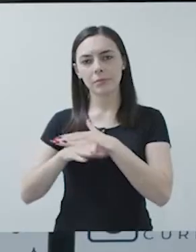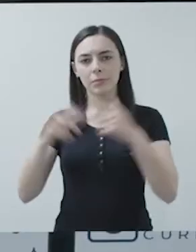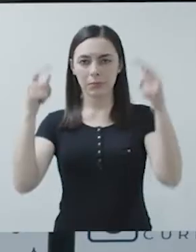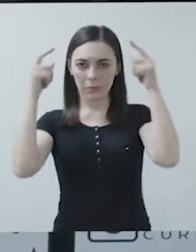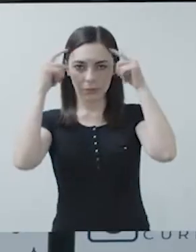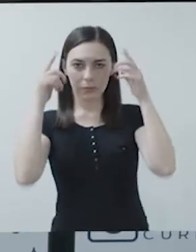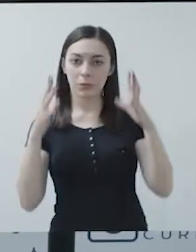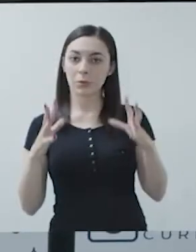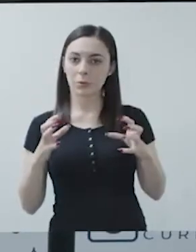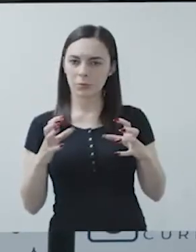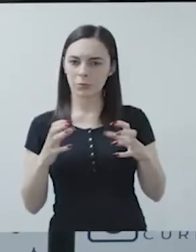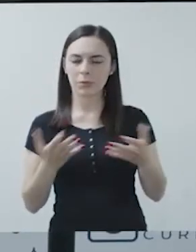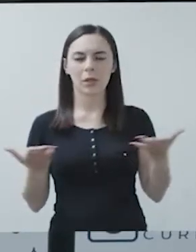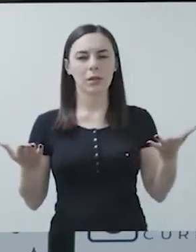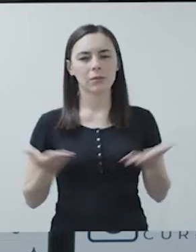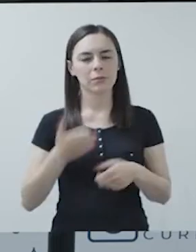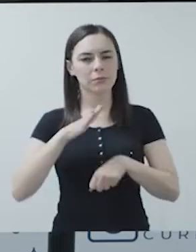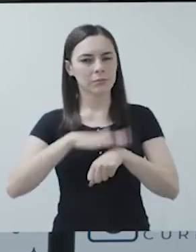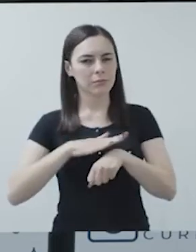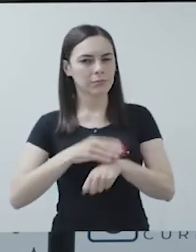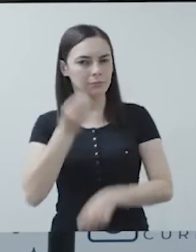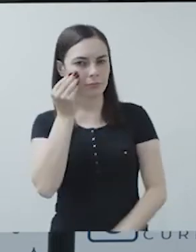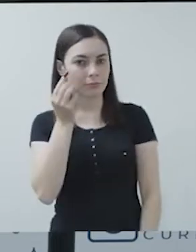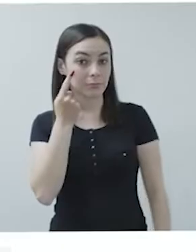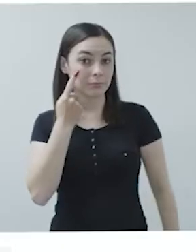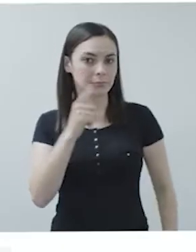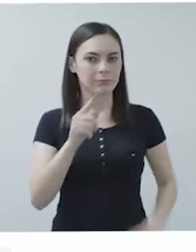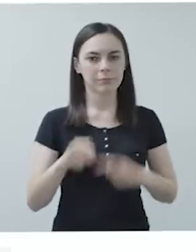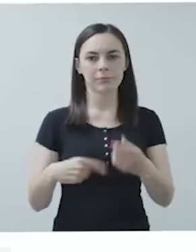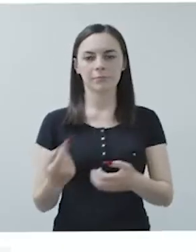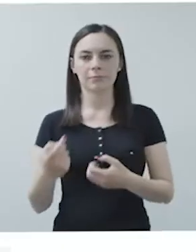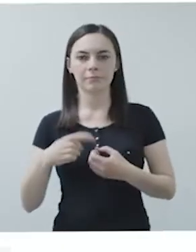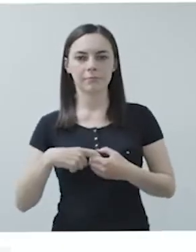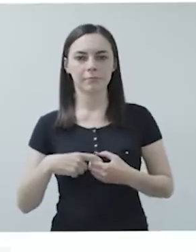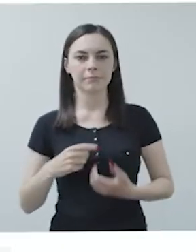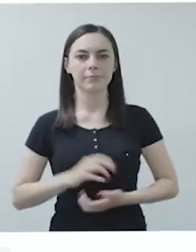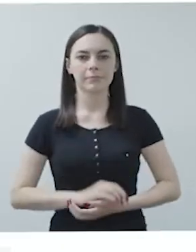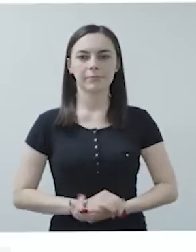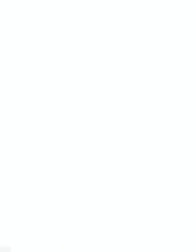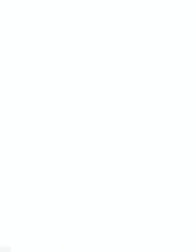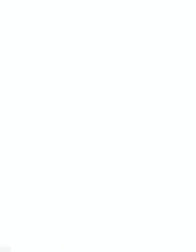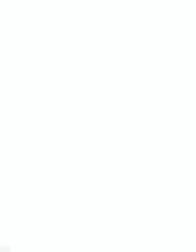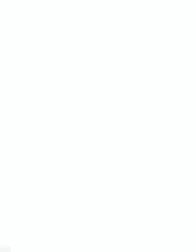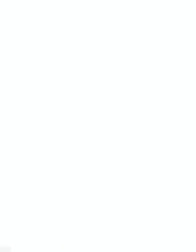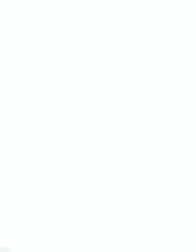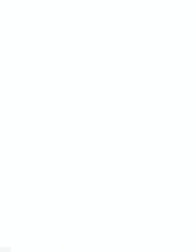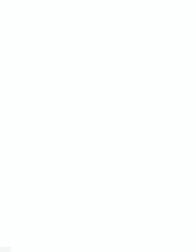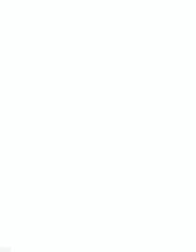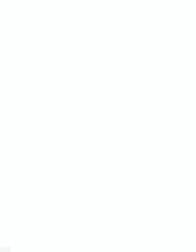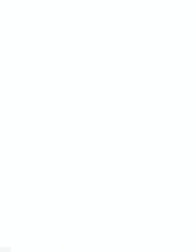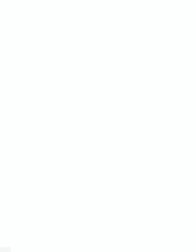urso? Vou dar um tempo para você tentar descobrir e já eu volto.